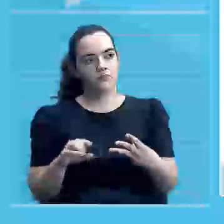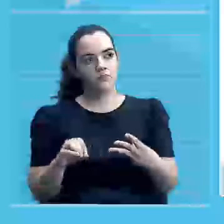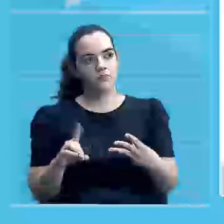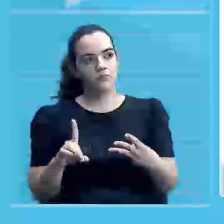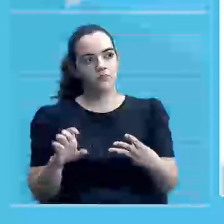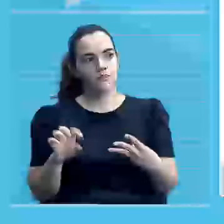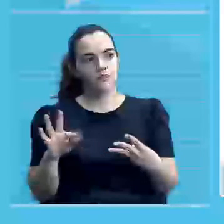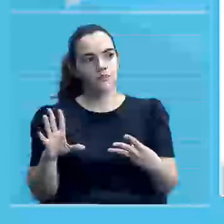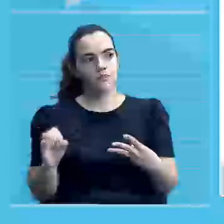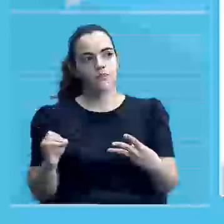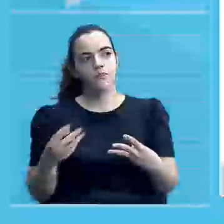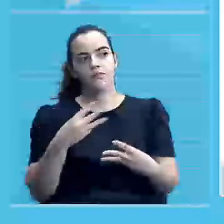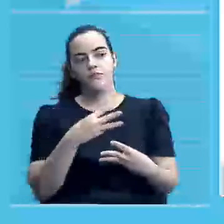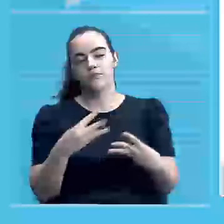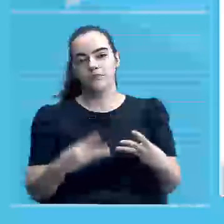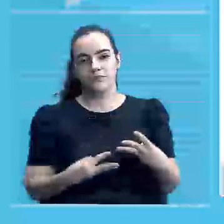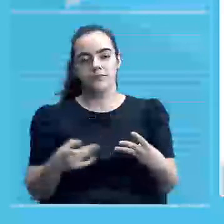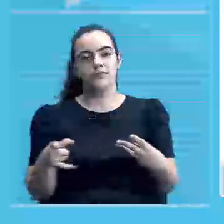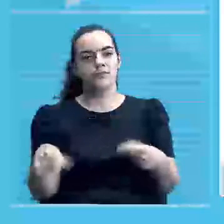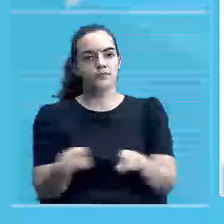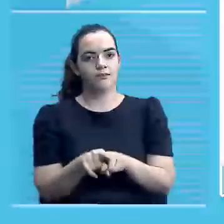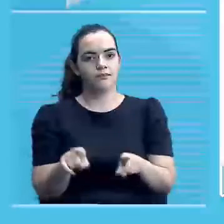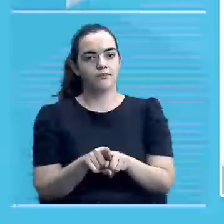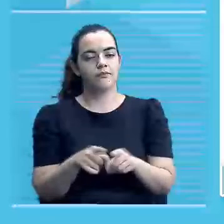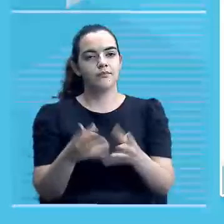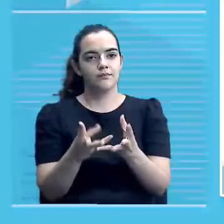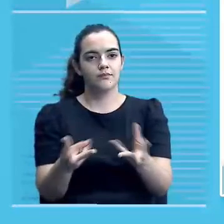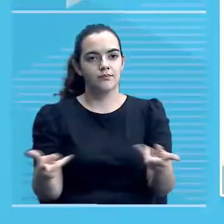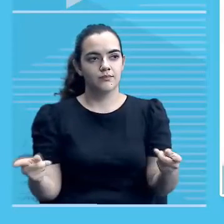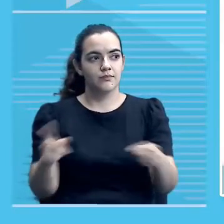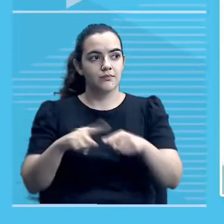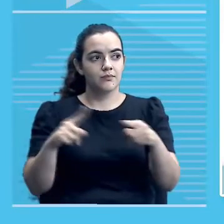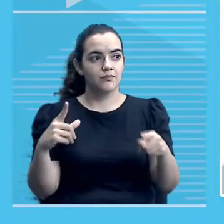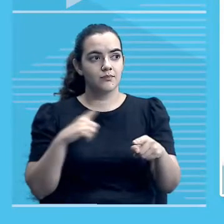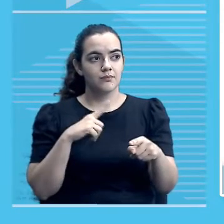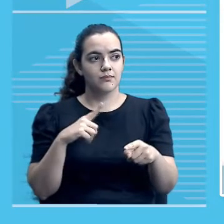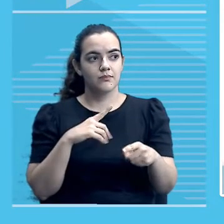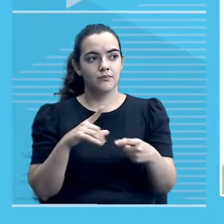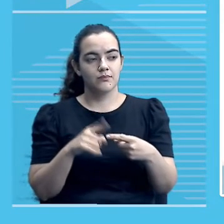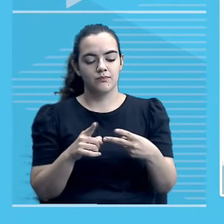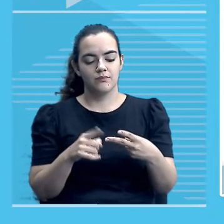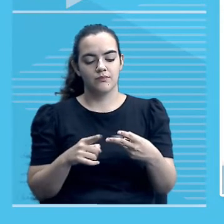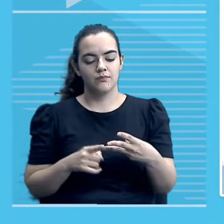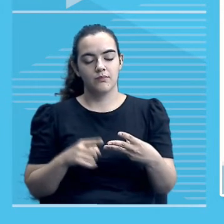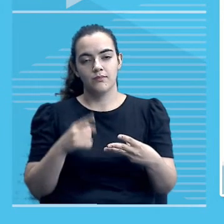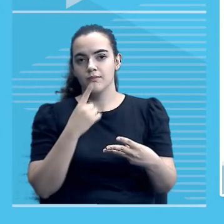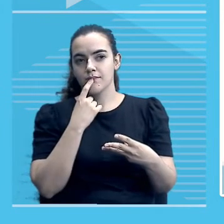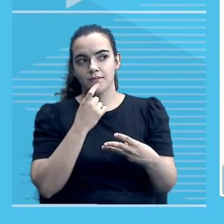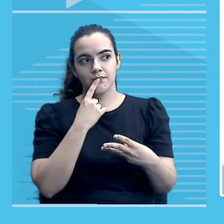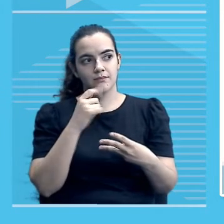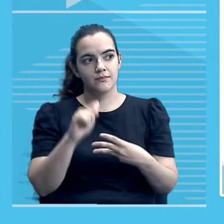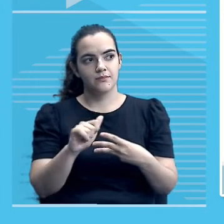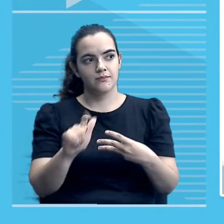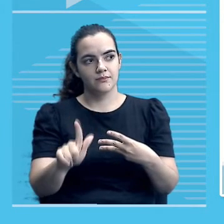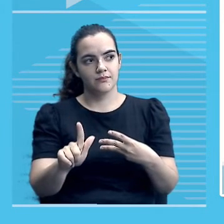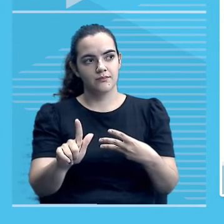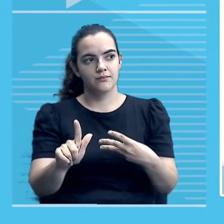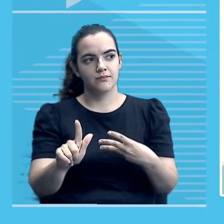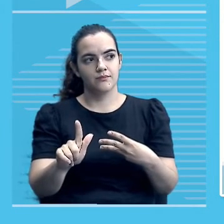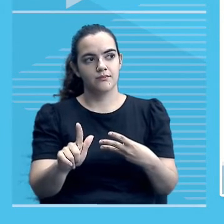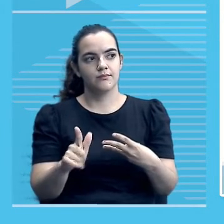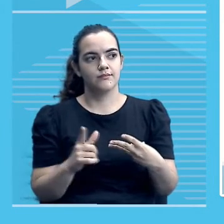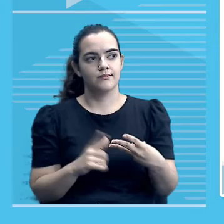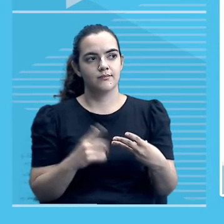Prata, mercúrio e chumbo. Tá? Então, os cloretos, ó, por exemplo, o cloreto de sódio é